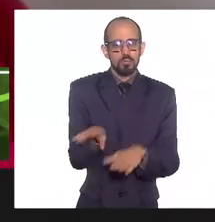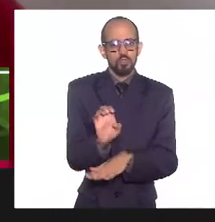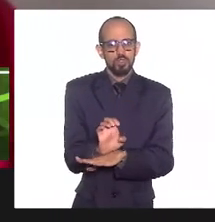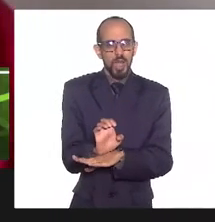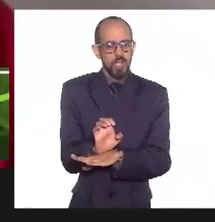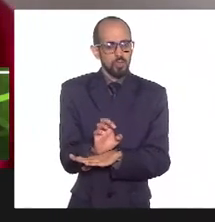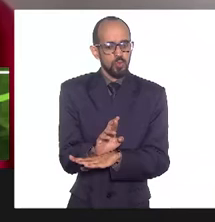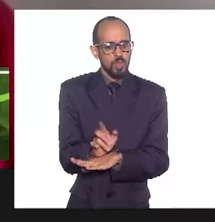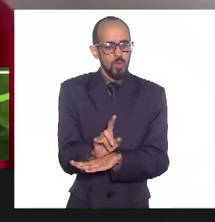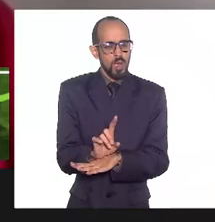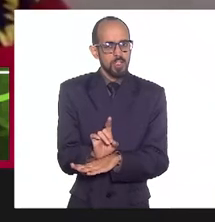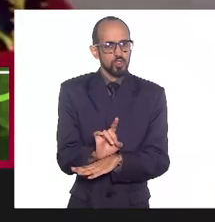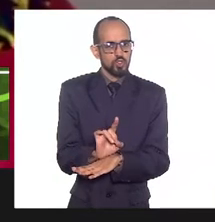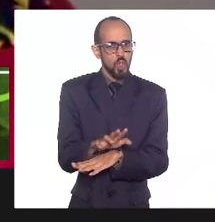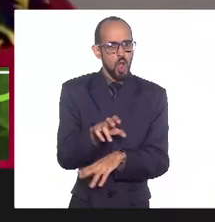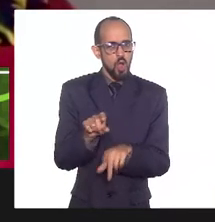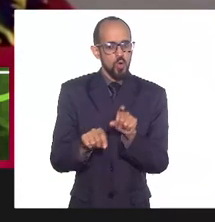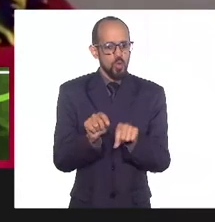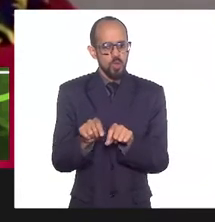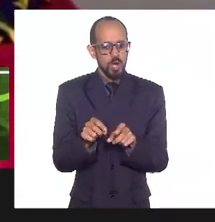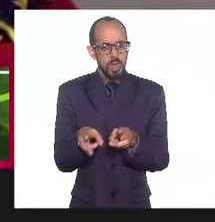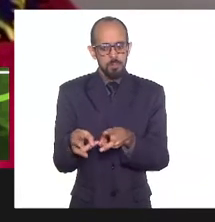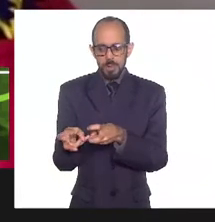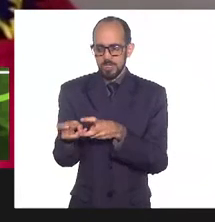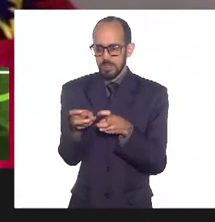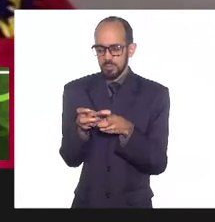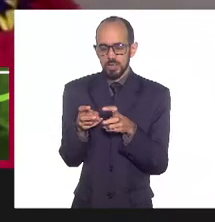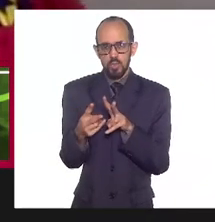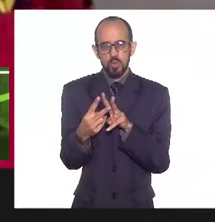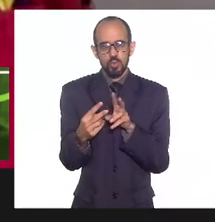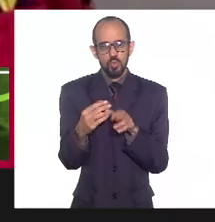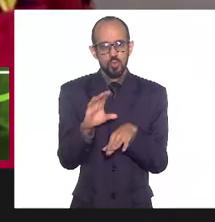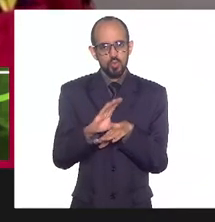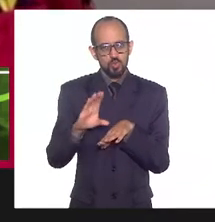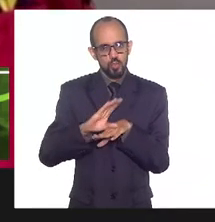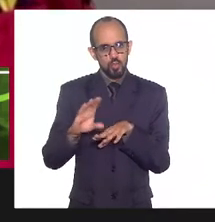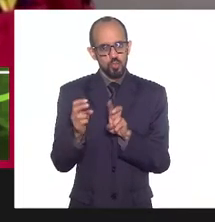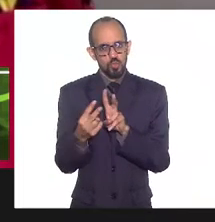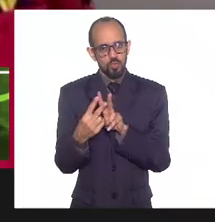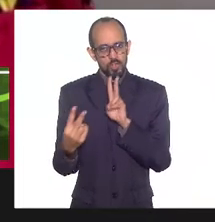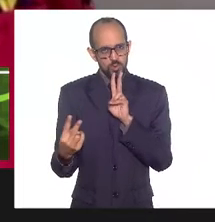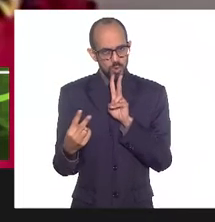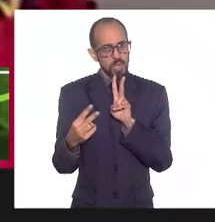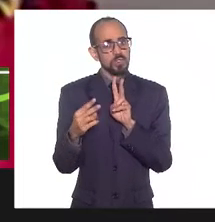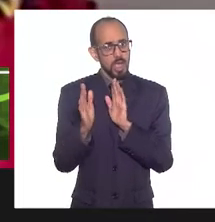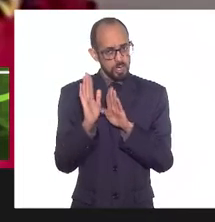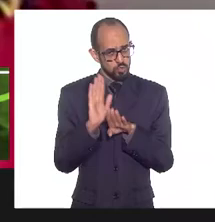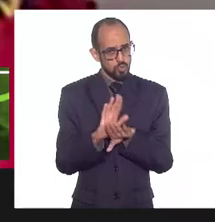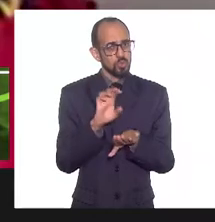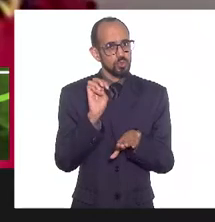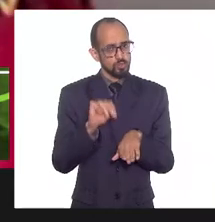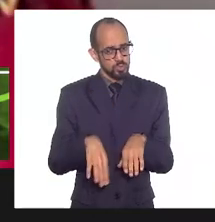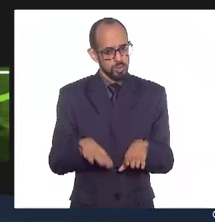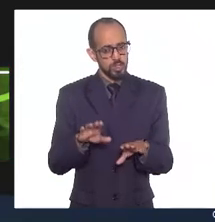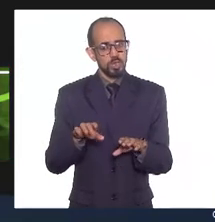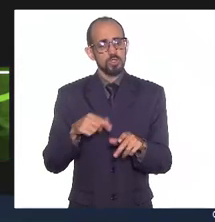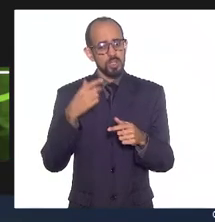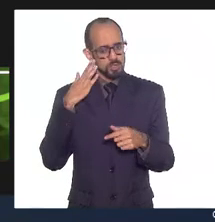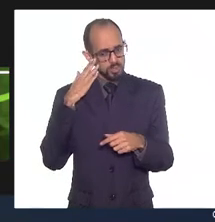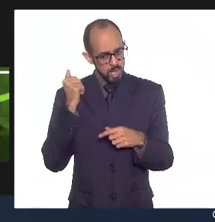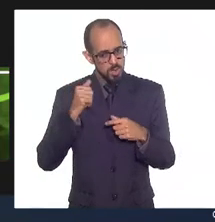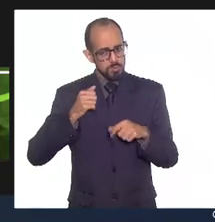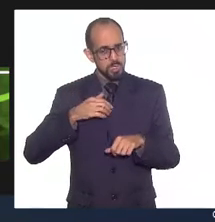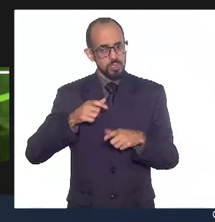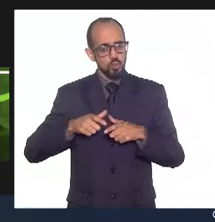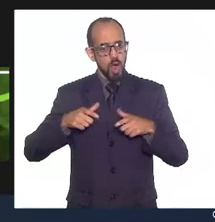apenas na percepção dos cursos online que de fato contribuem a gente sabe o quanto que isso amplia o